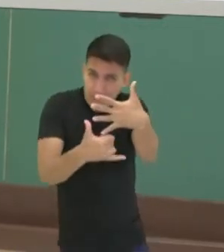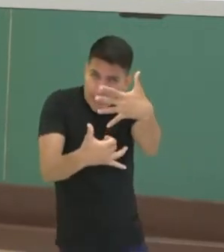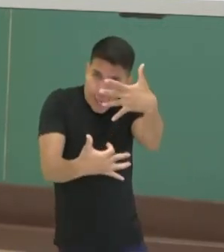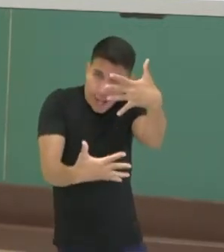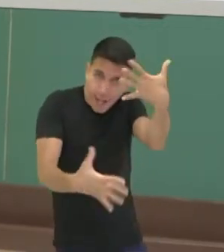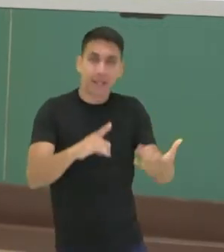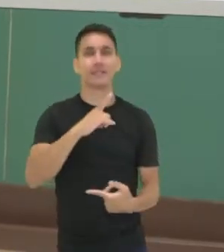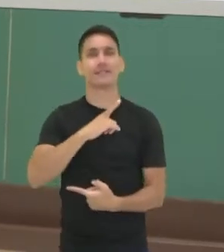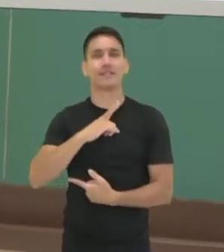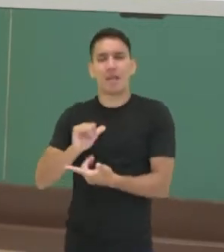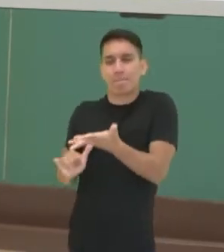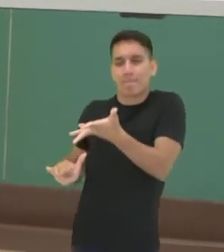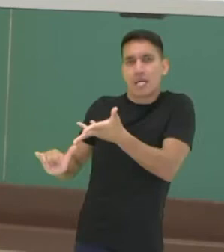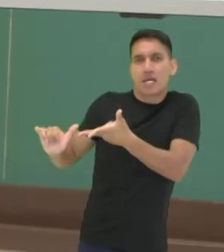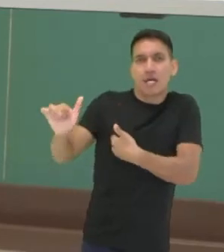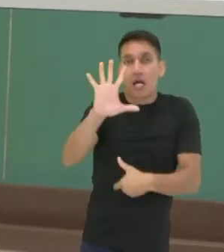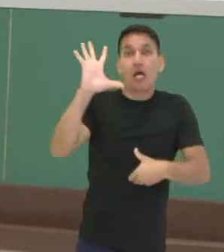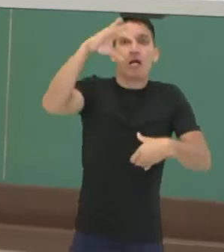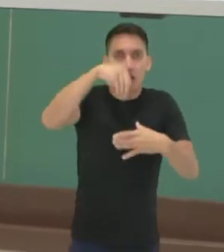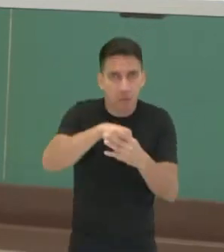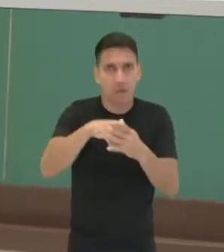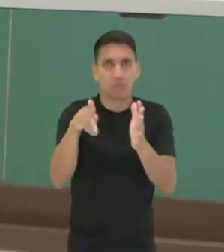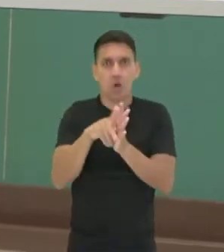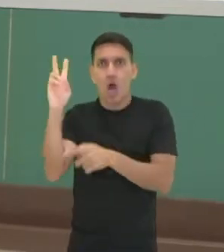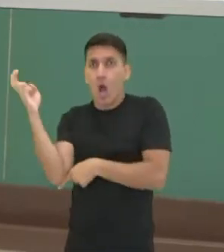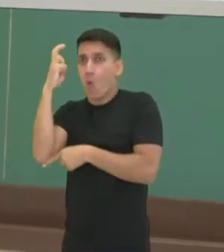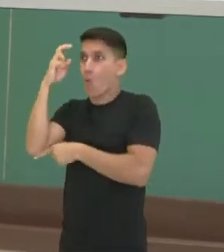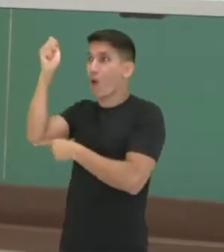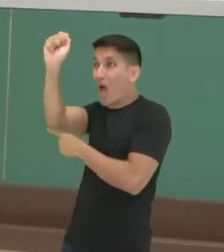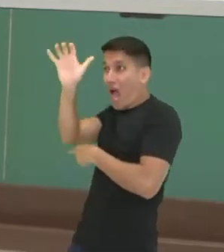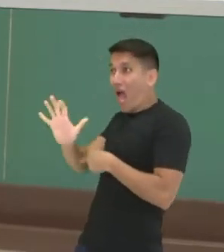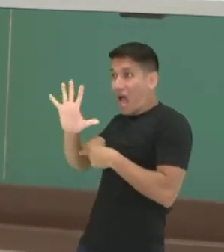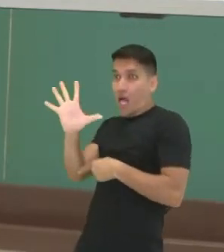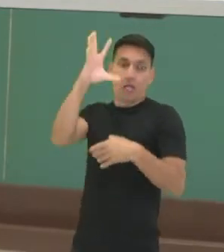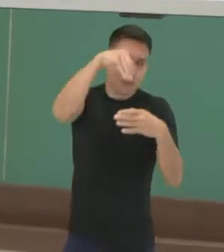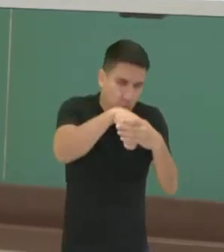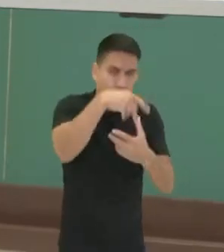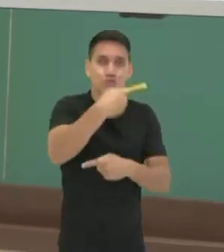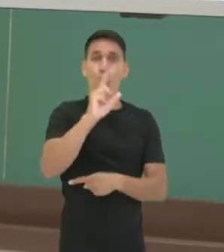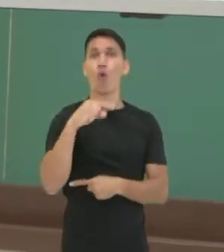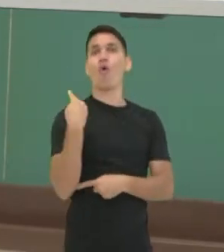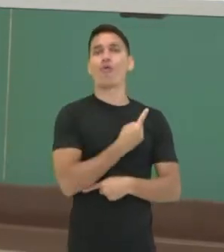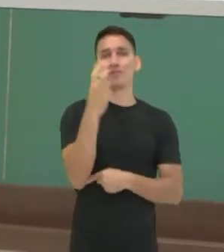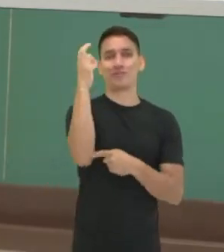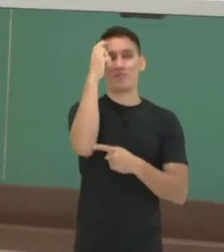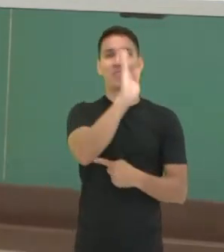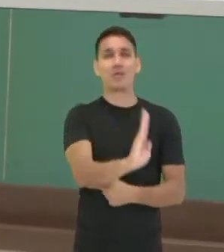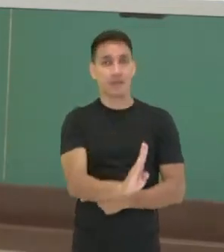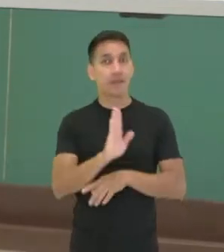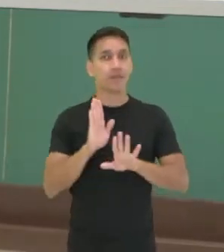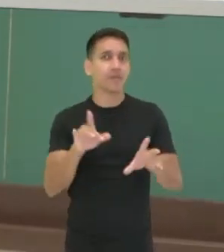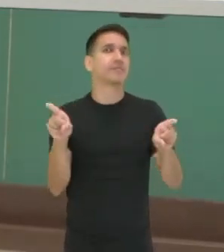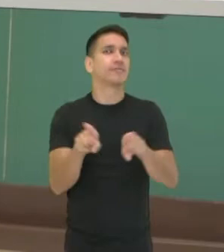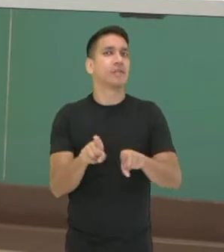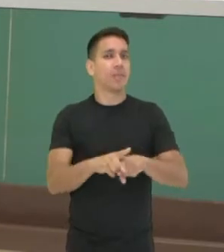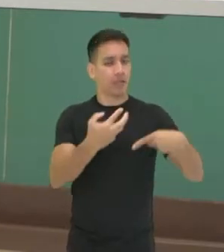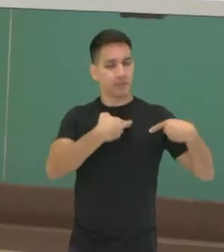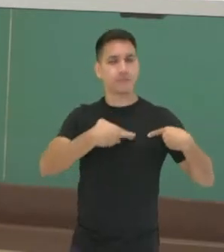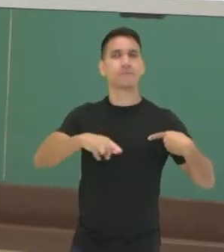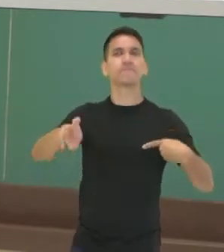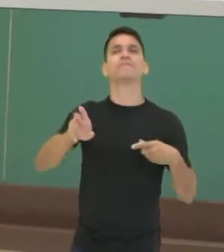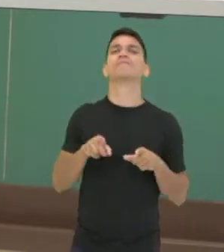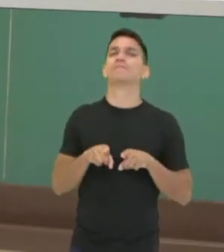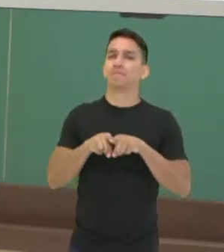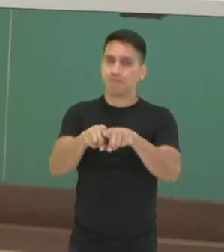bastante elementos existem da cultura africana dentro da cultura brasileira, mas também na religiosidade